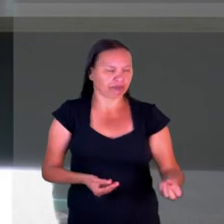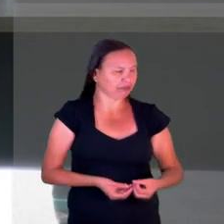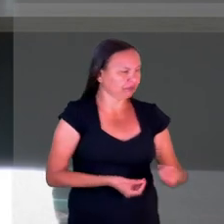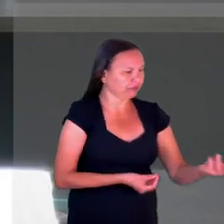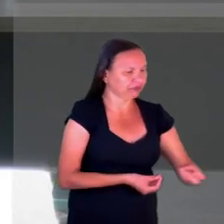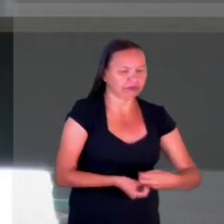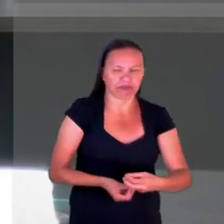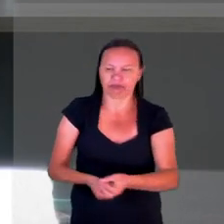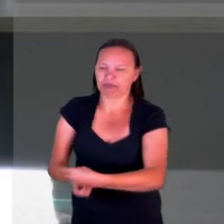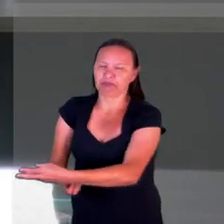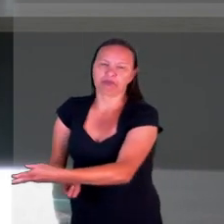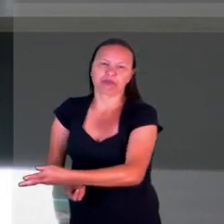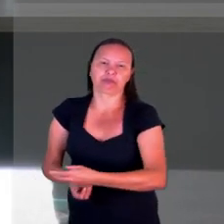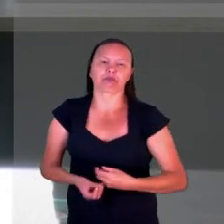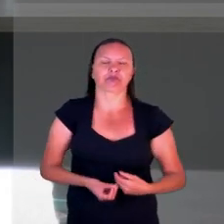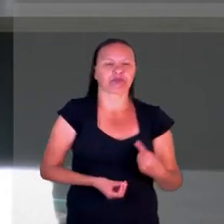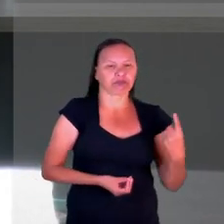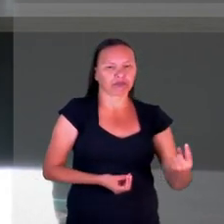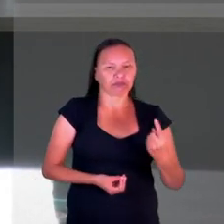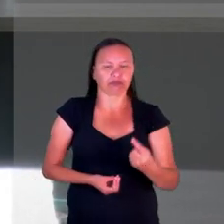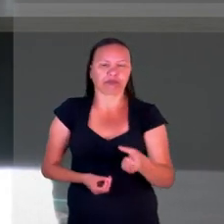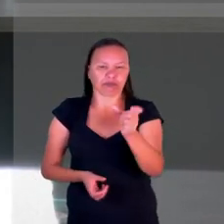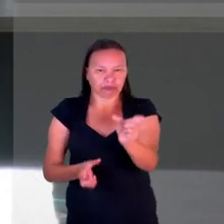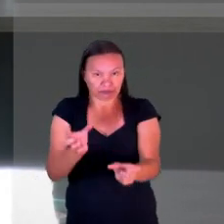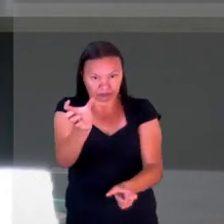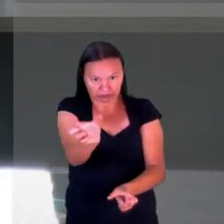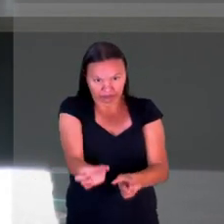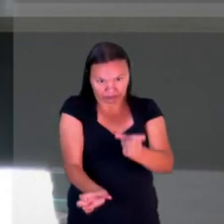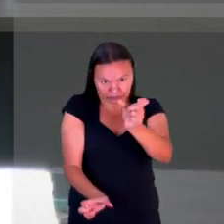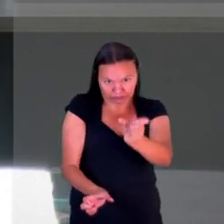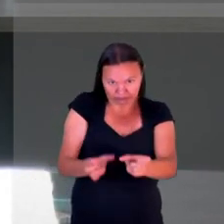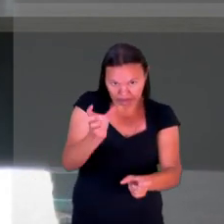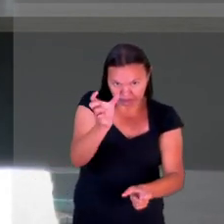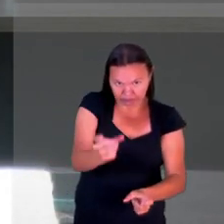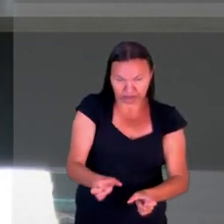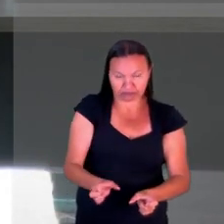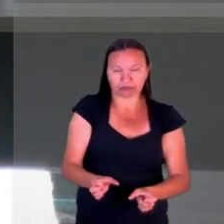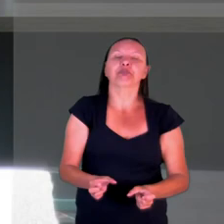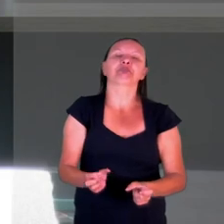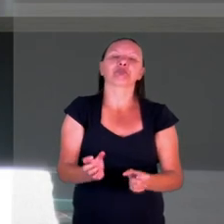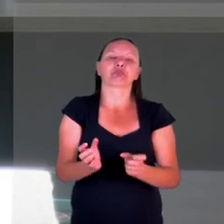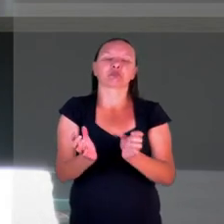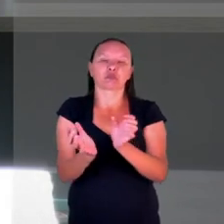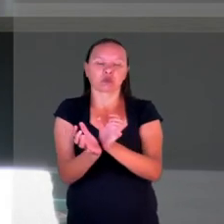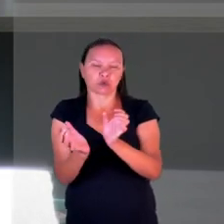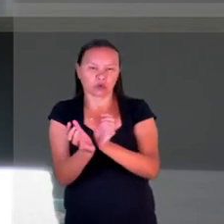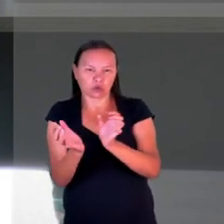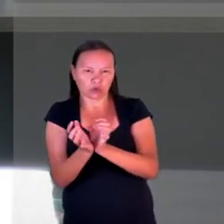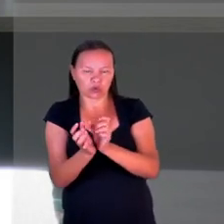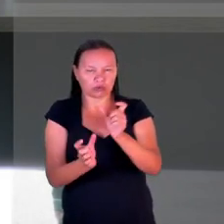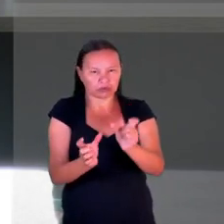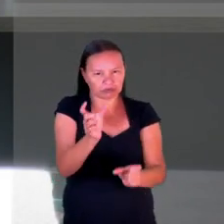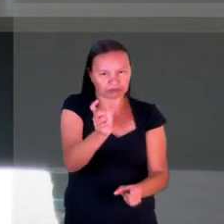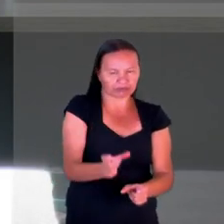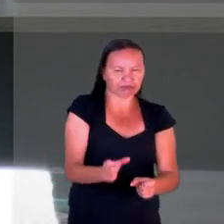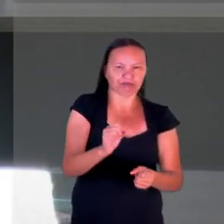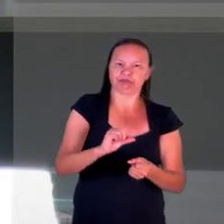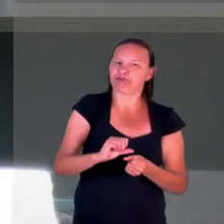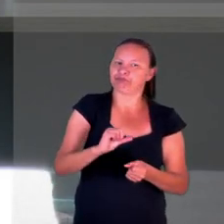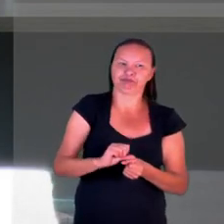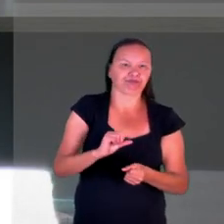aleatoriamente ou a pessoas eh ou a instituições não fazem